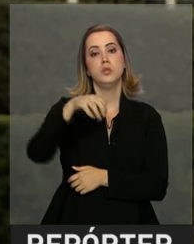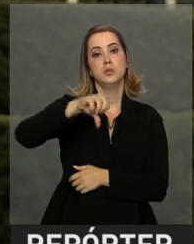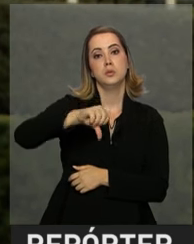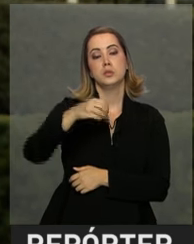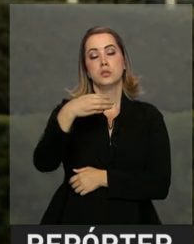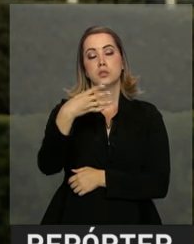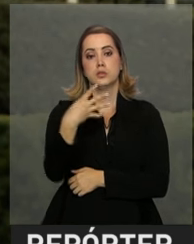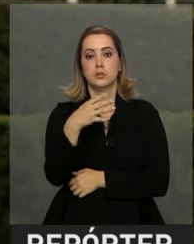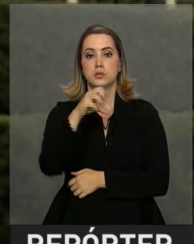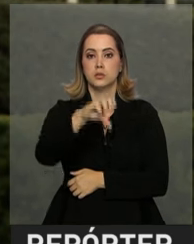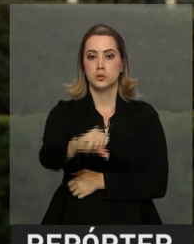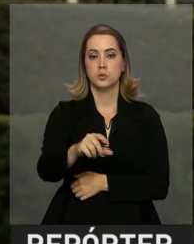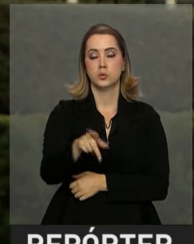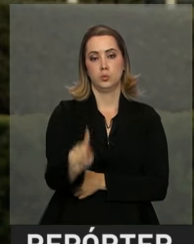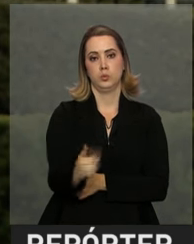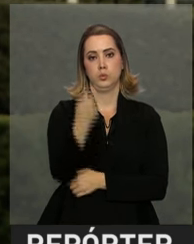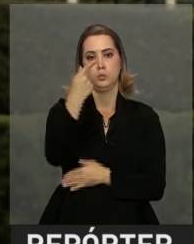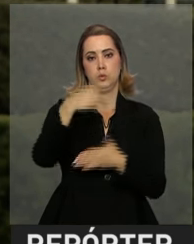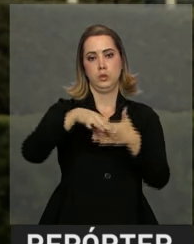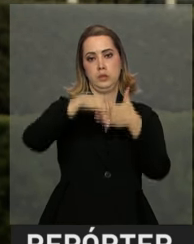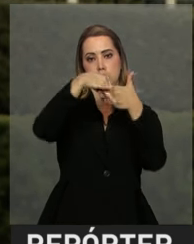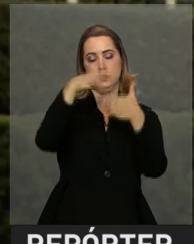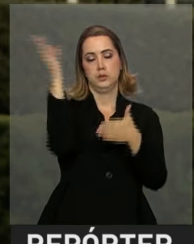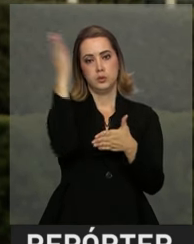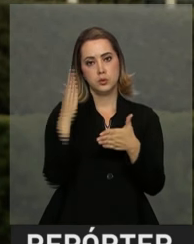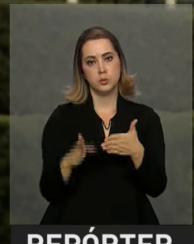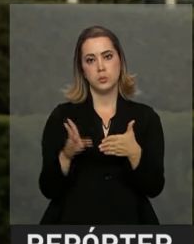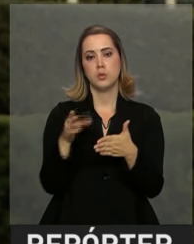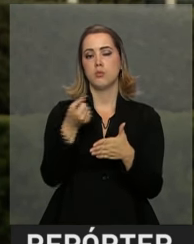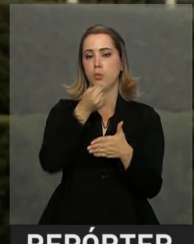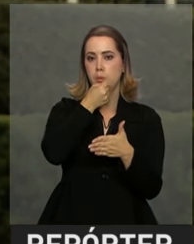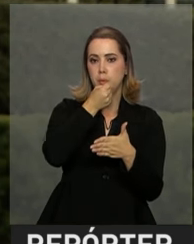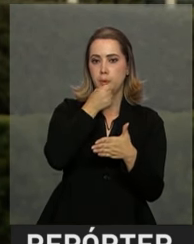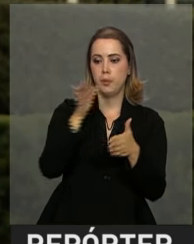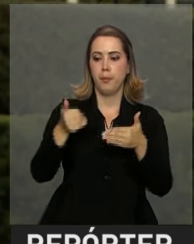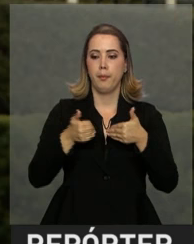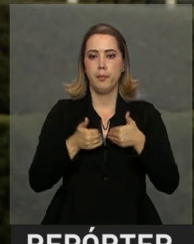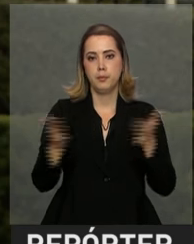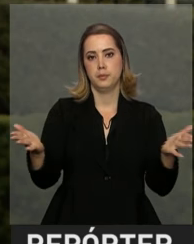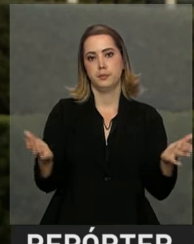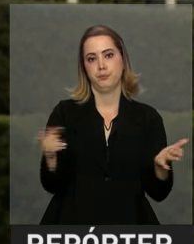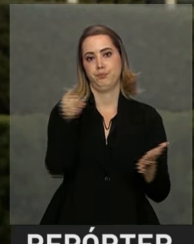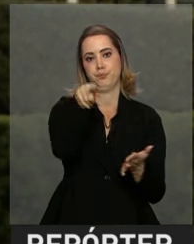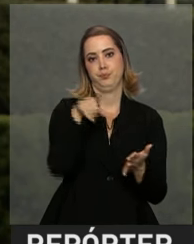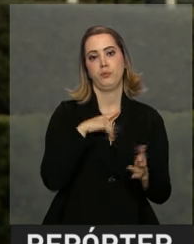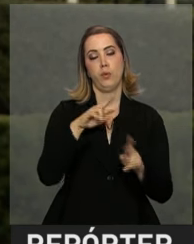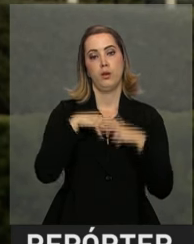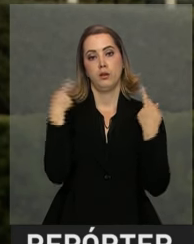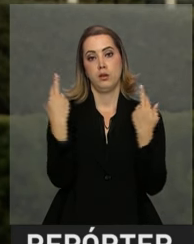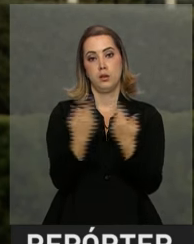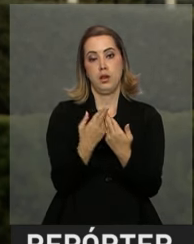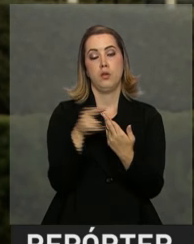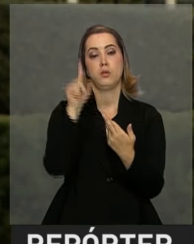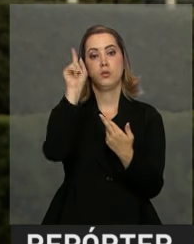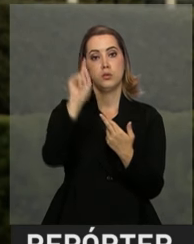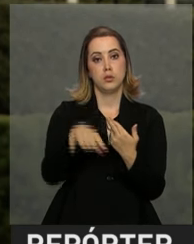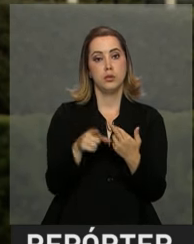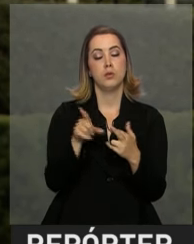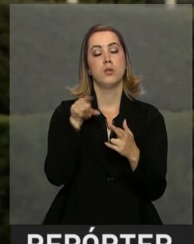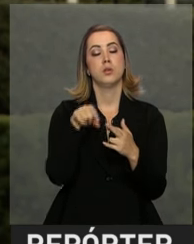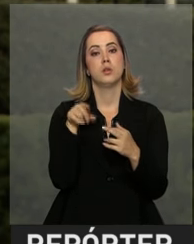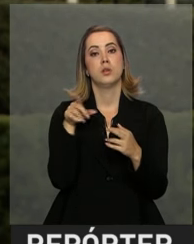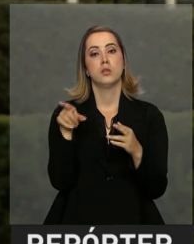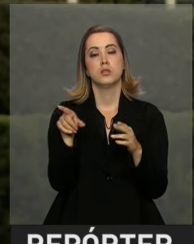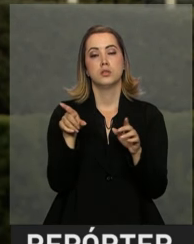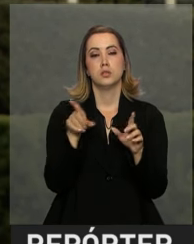representante do governo brasileiro faz o discurso inaugural do encontro. A Assembleia Geral é a principal estrutura das Nações